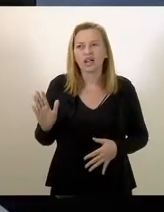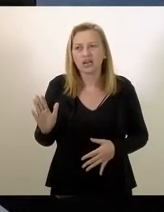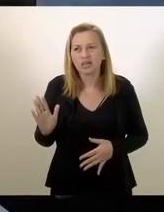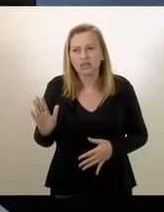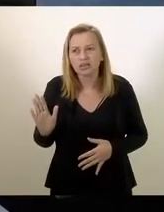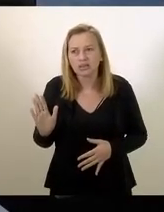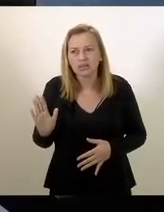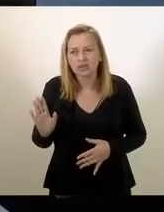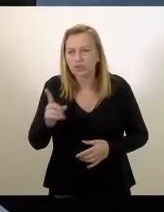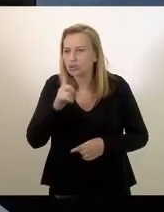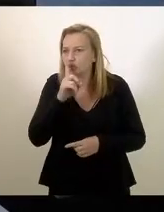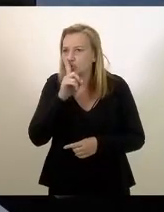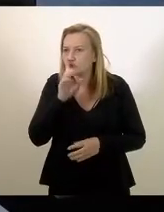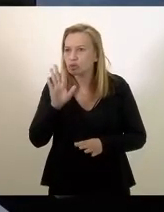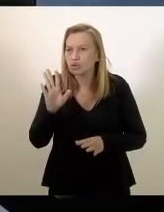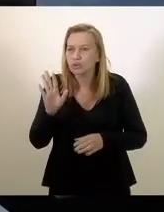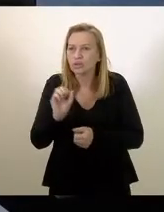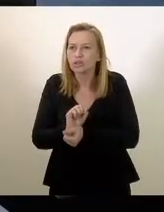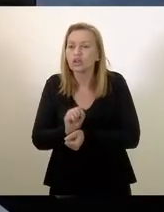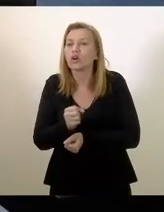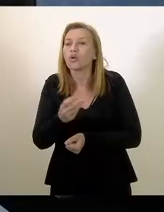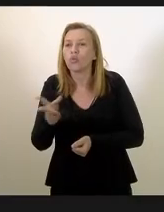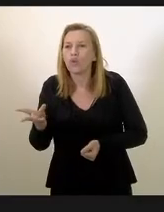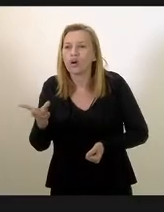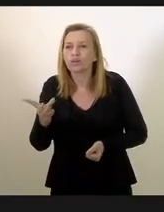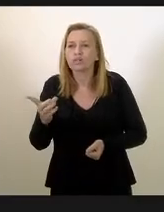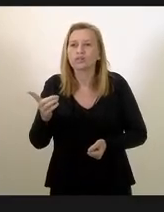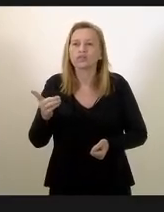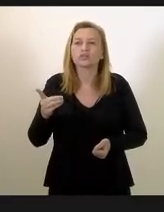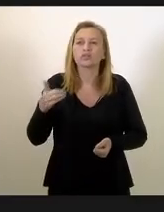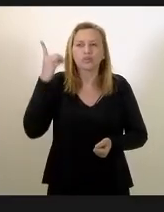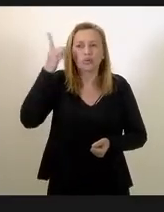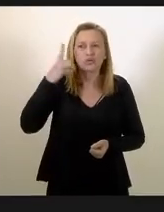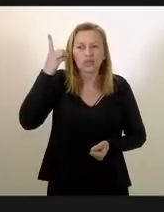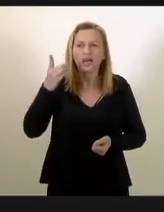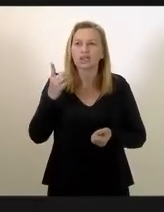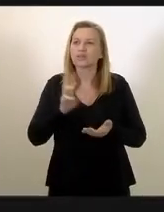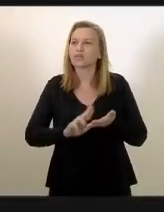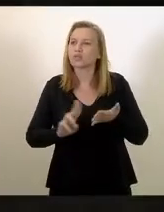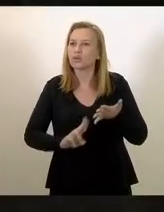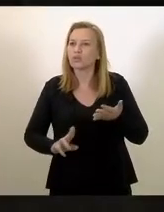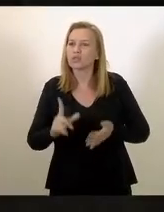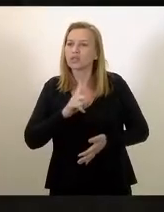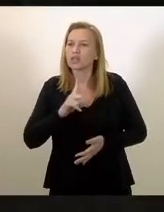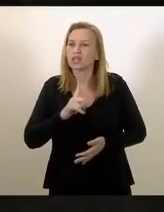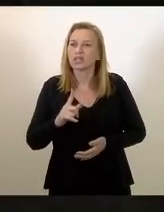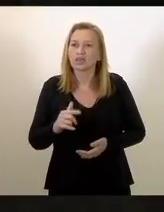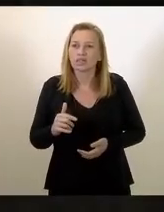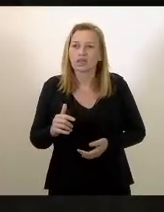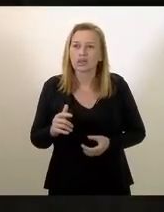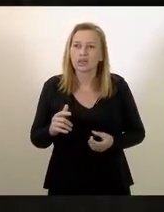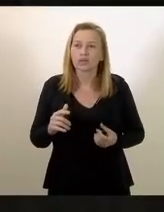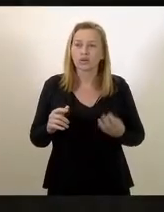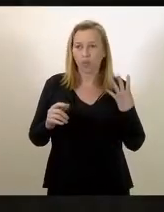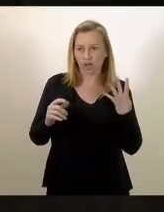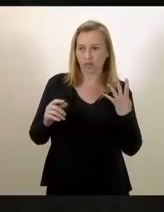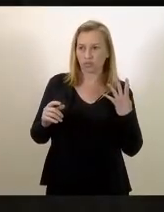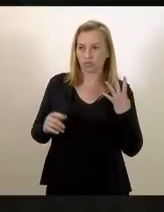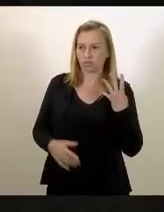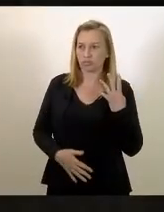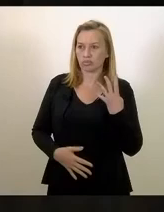me informar quantos oradores ainda estão inscritos quantos oradores inscritos ainda nós temos quatro